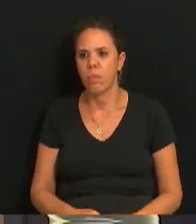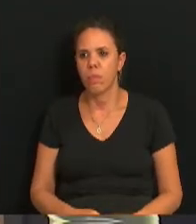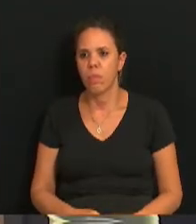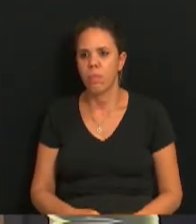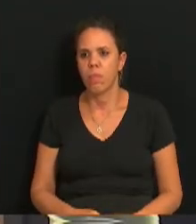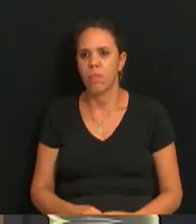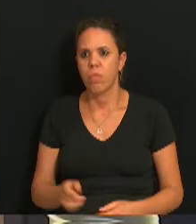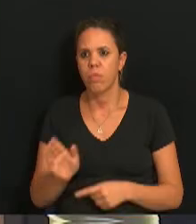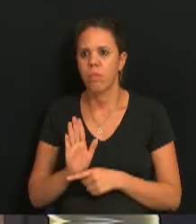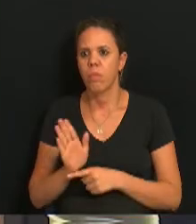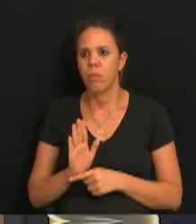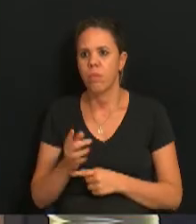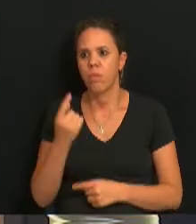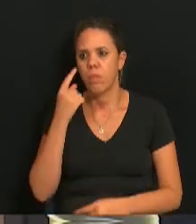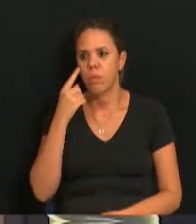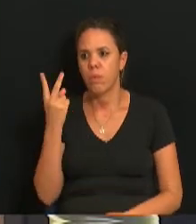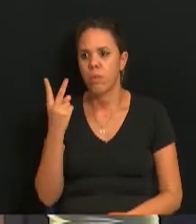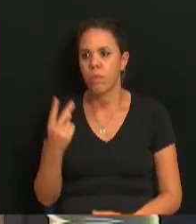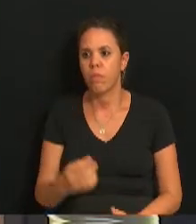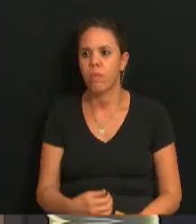ouvir agora os 2 vídeos.